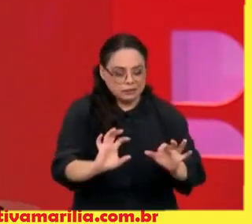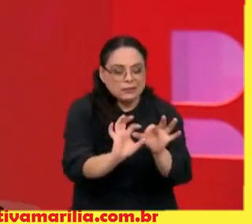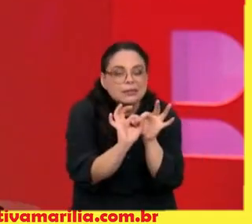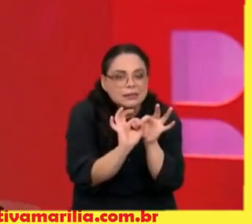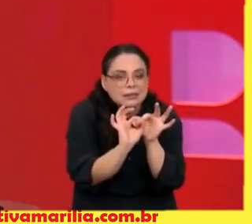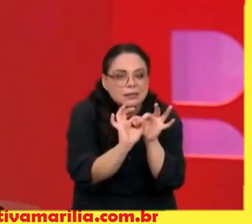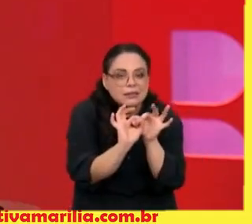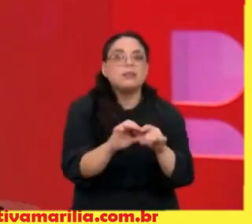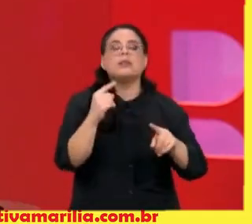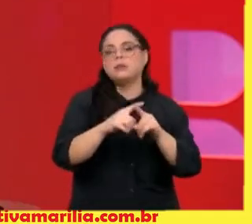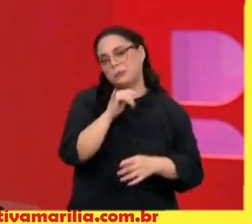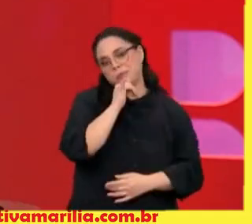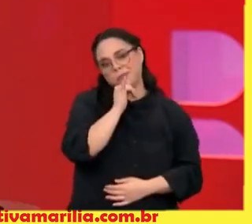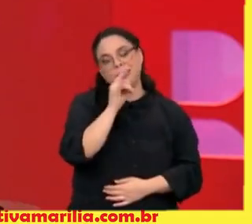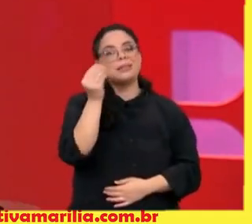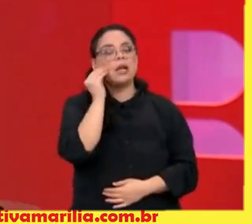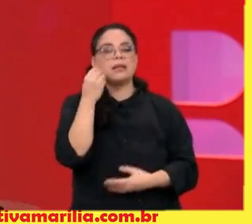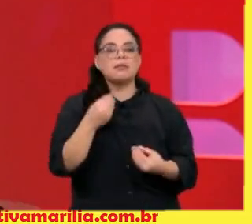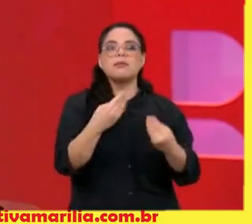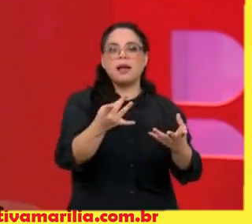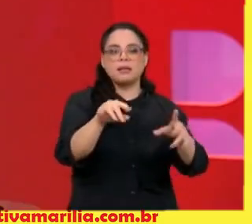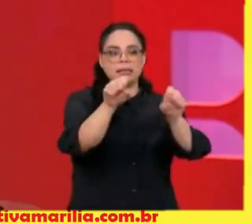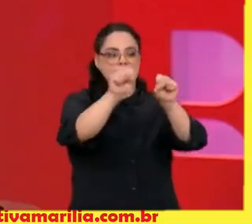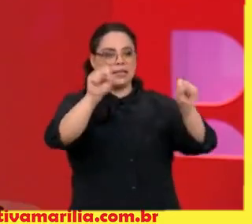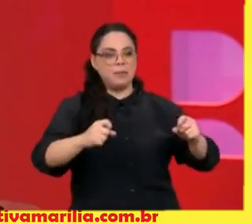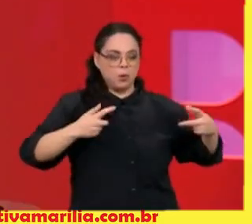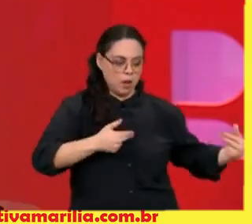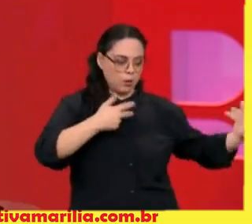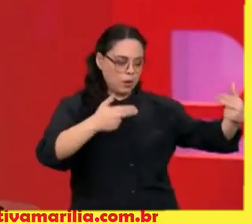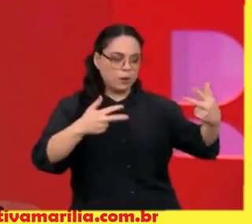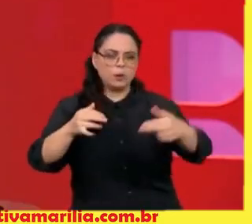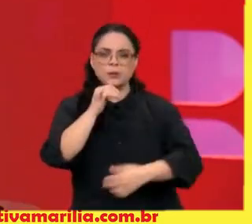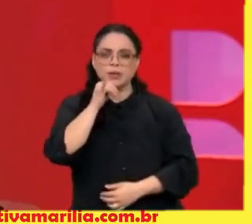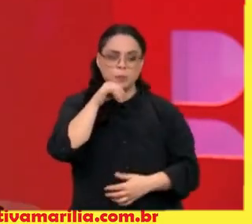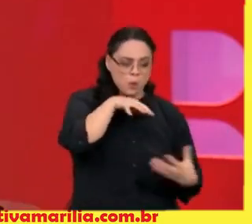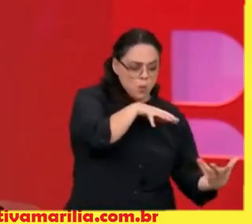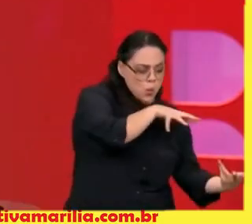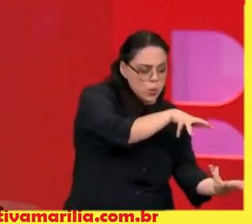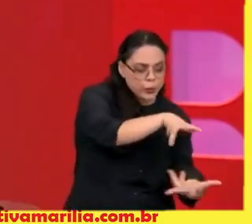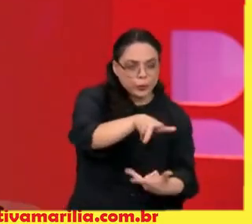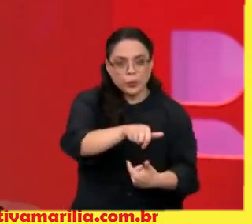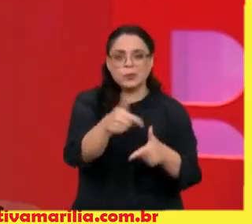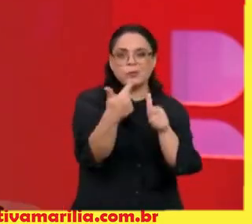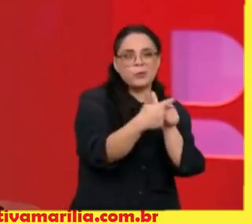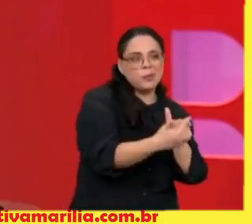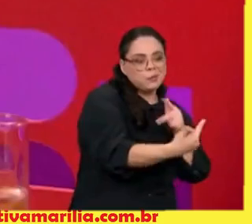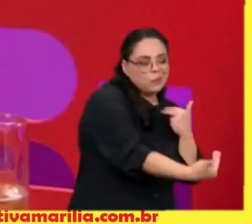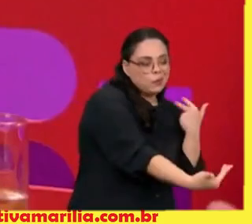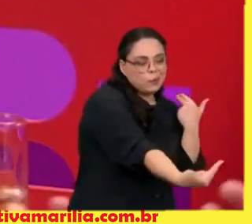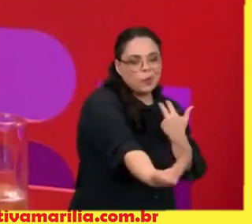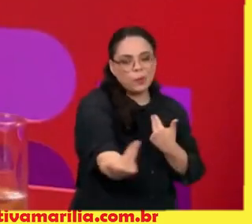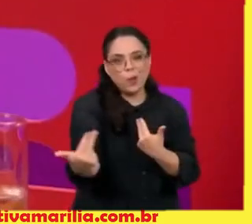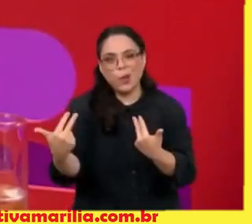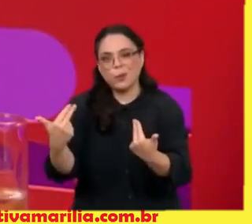como se tenta sistematizar hoje pautas universais, né? Que criem laços universais, o